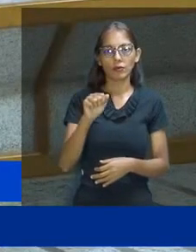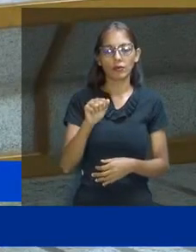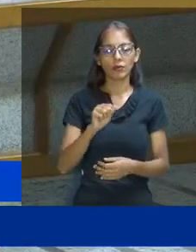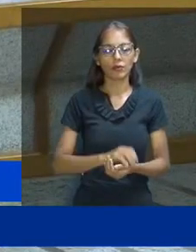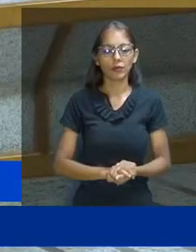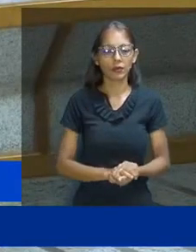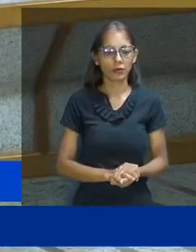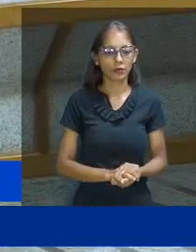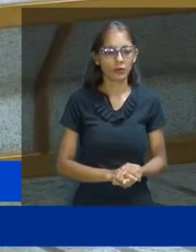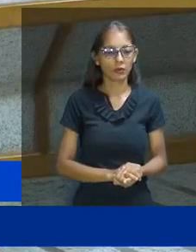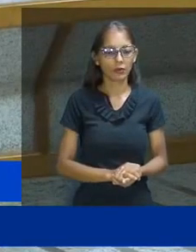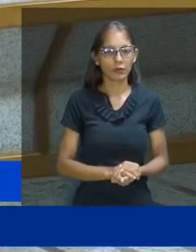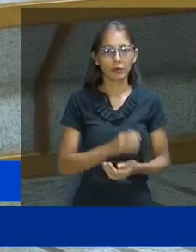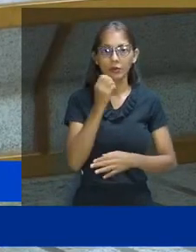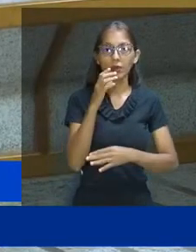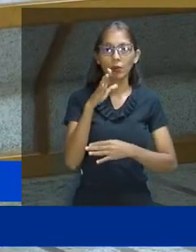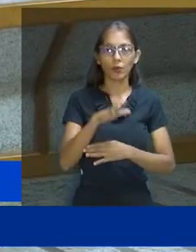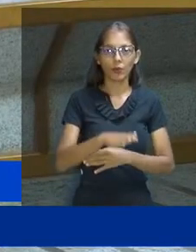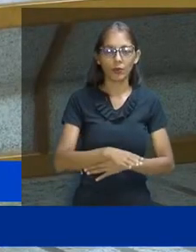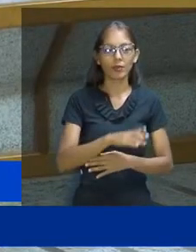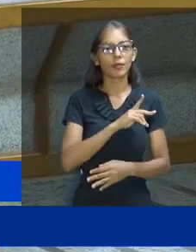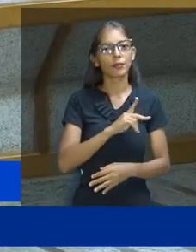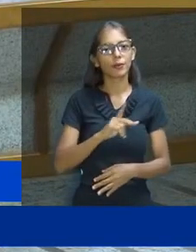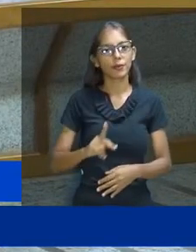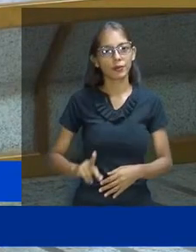Boa tarde, presidente. Boa tarde,